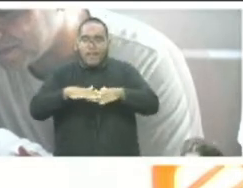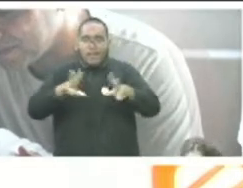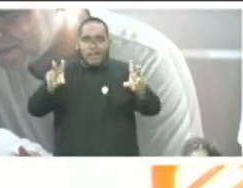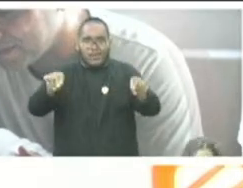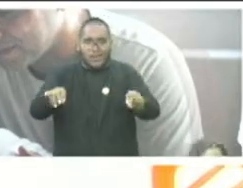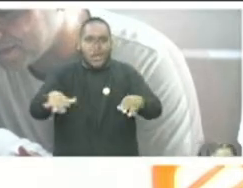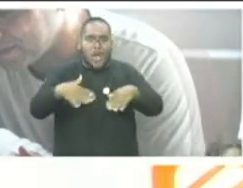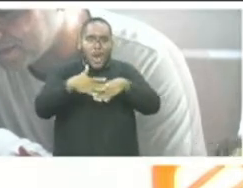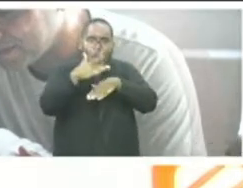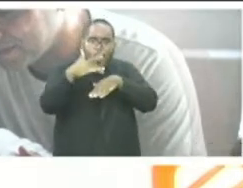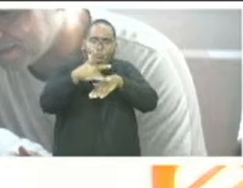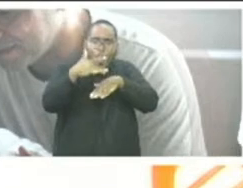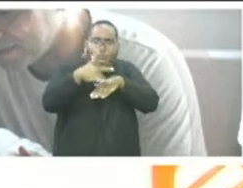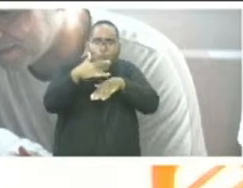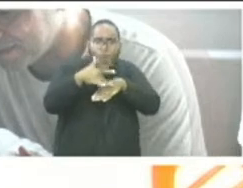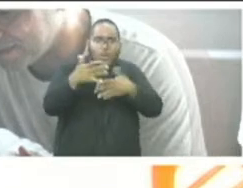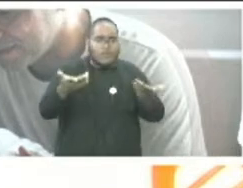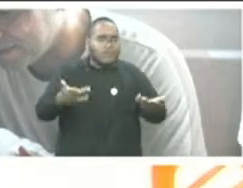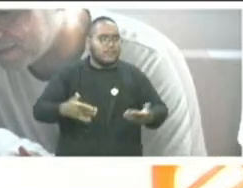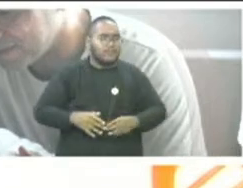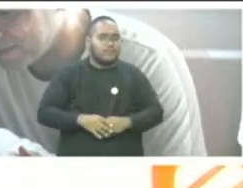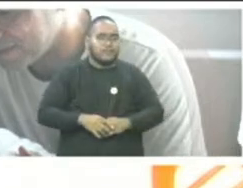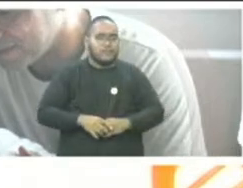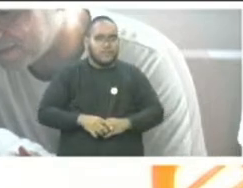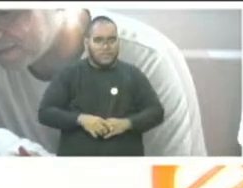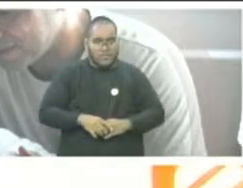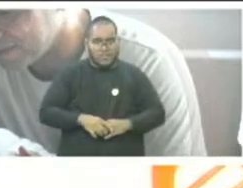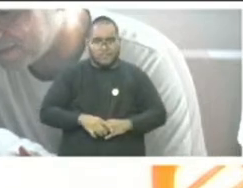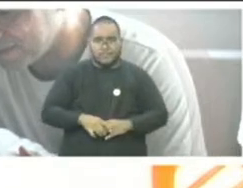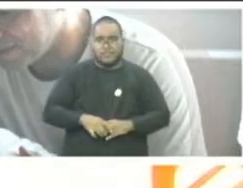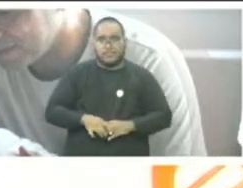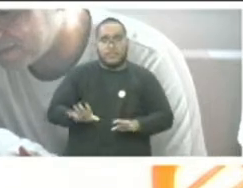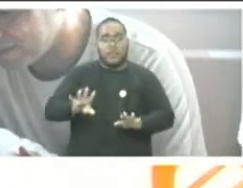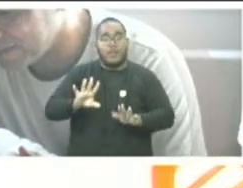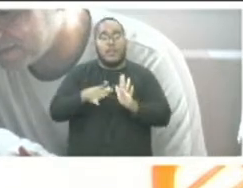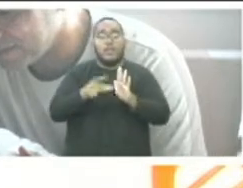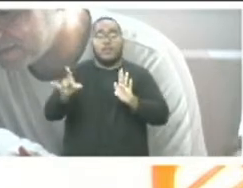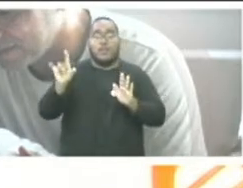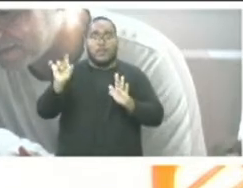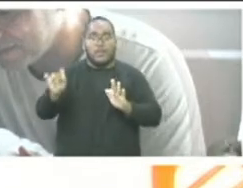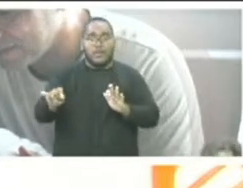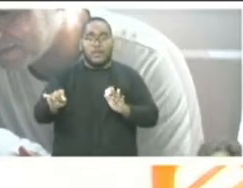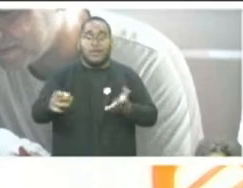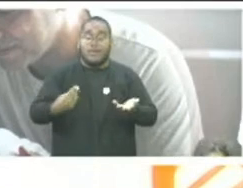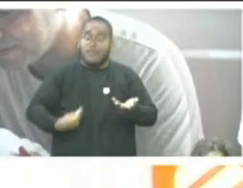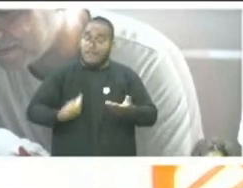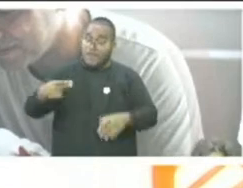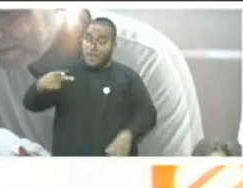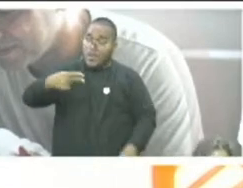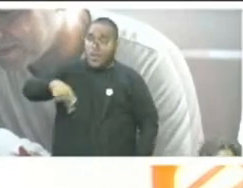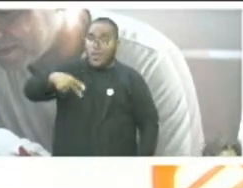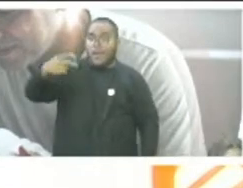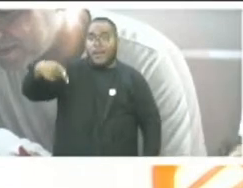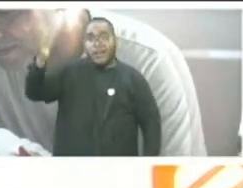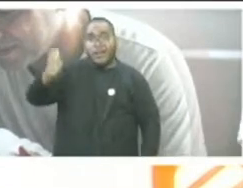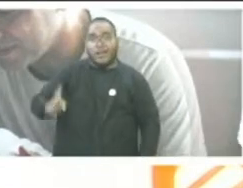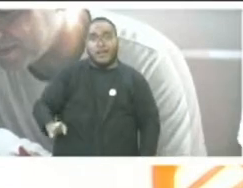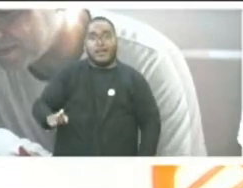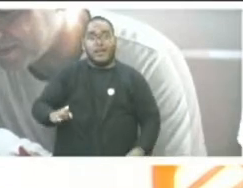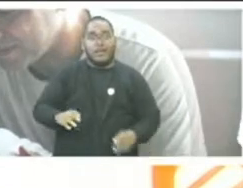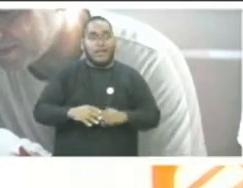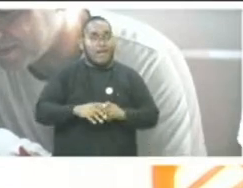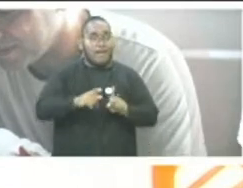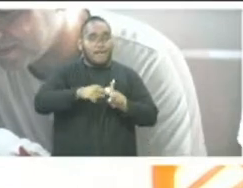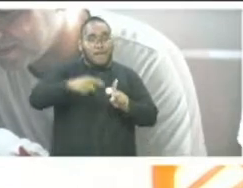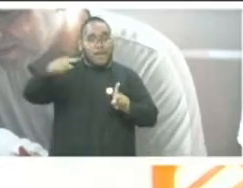cesárea, é o nosso maior desafio, e é importante a gente ressaltar que a gente está num país que as taxas de cesáreas são